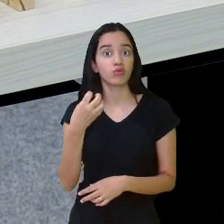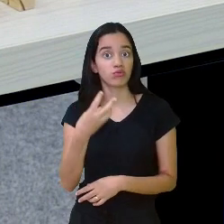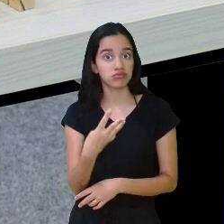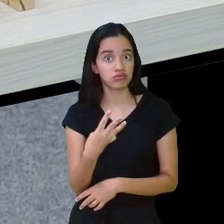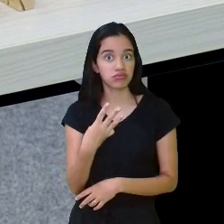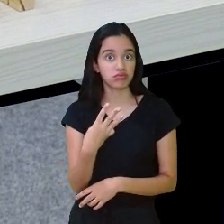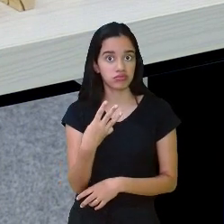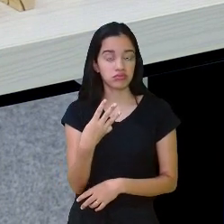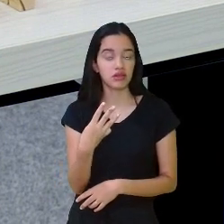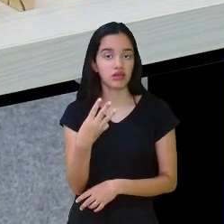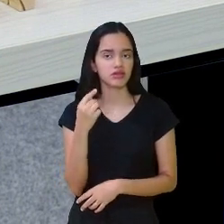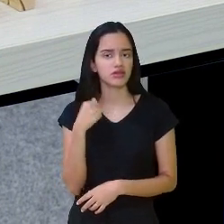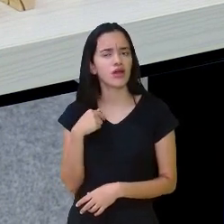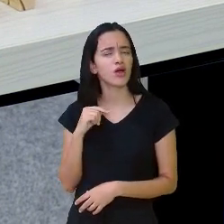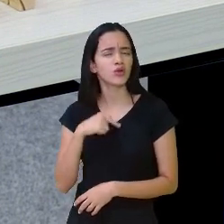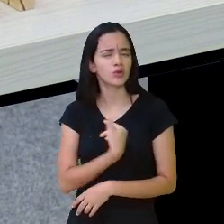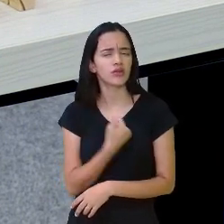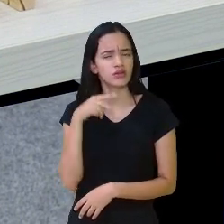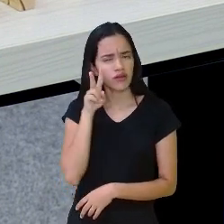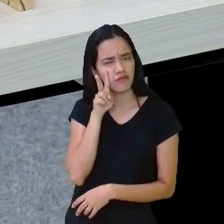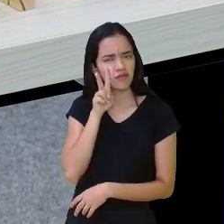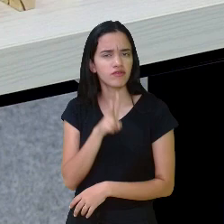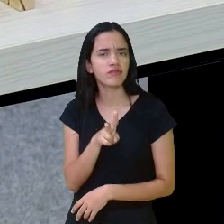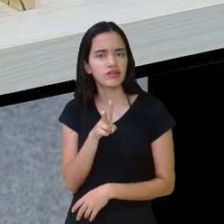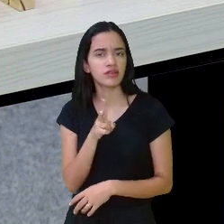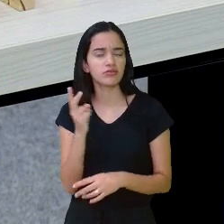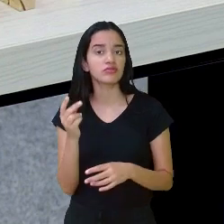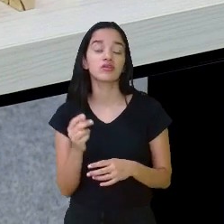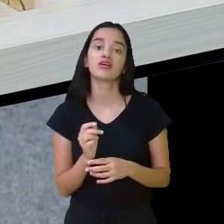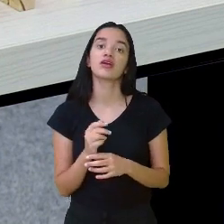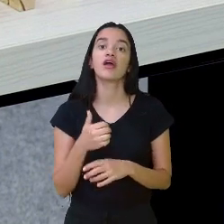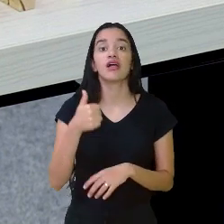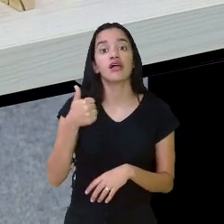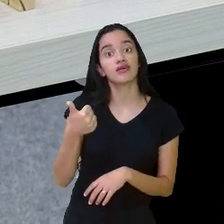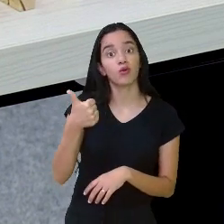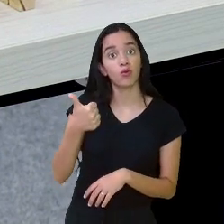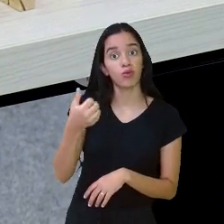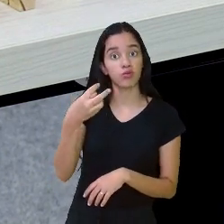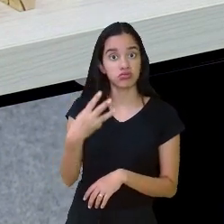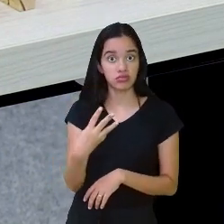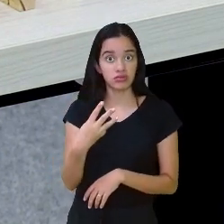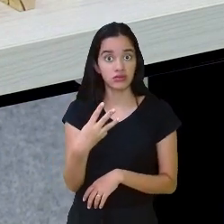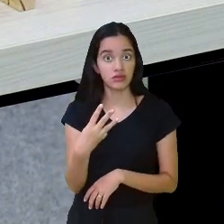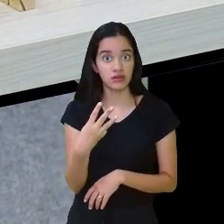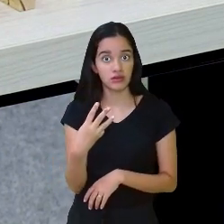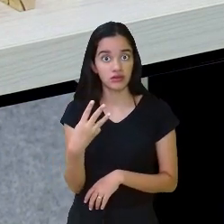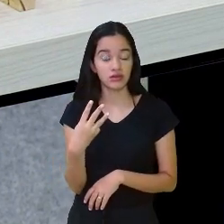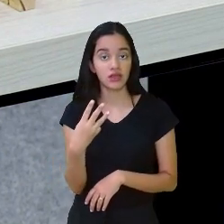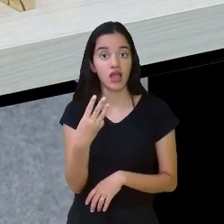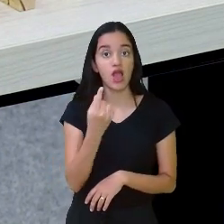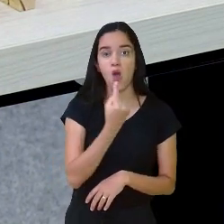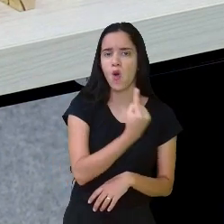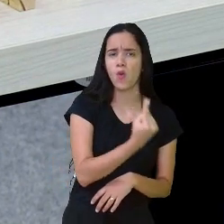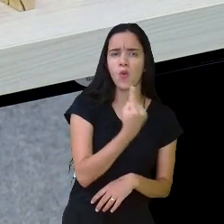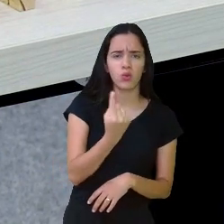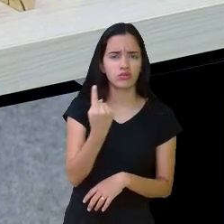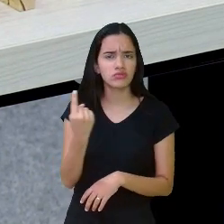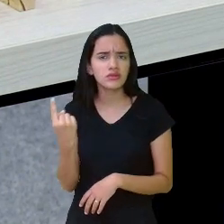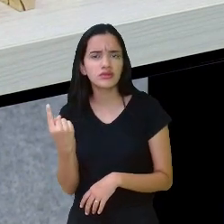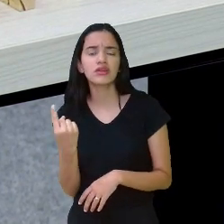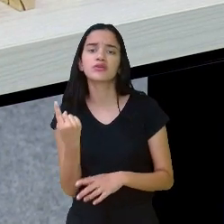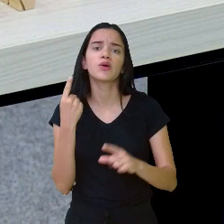unidade no 13, a gente olha de trás para frente. O 13 é a unidade no 13. Eu vou retirar,